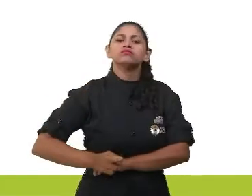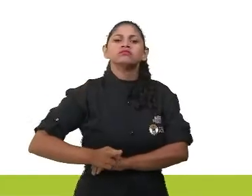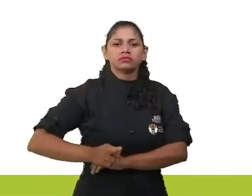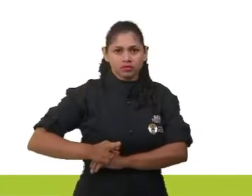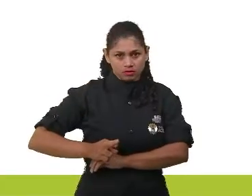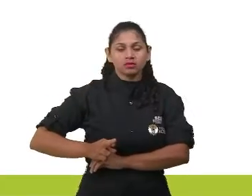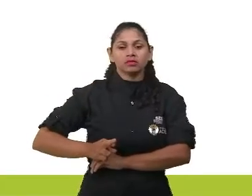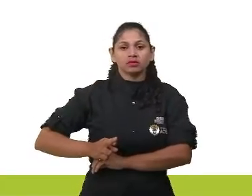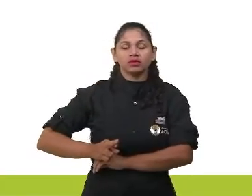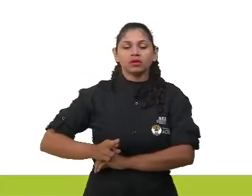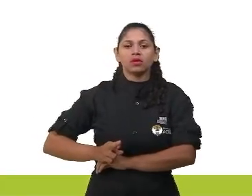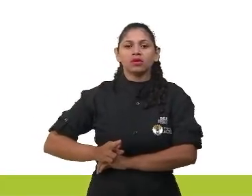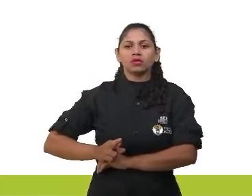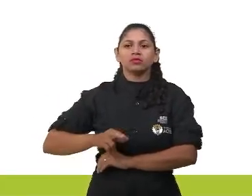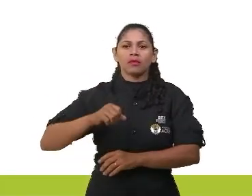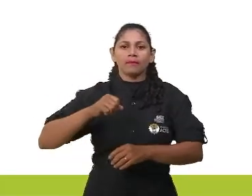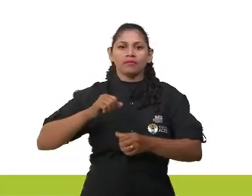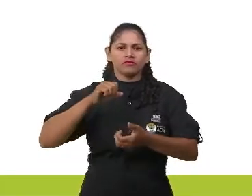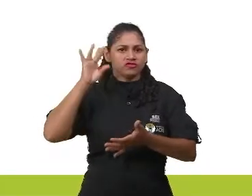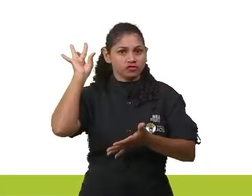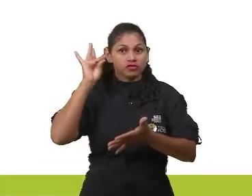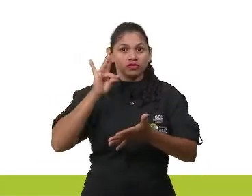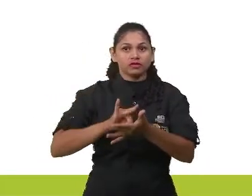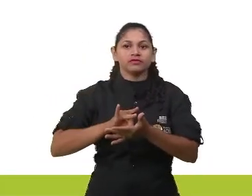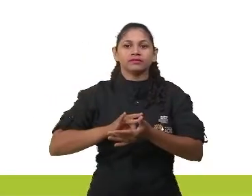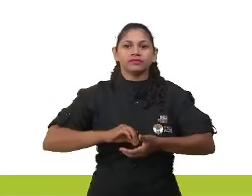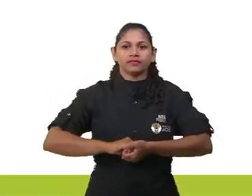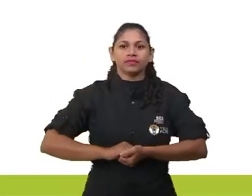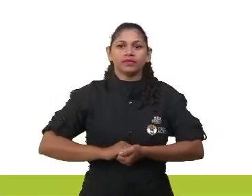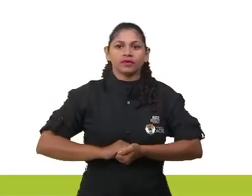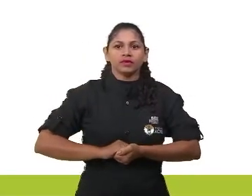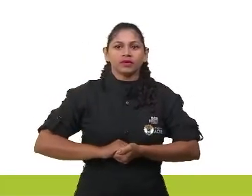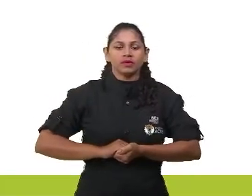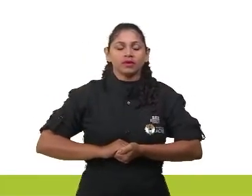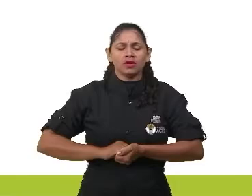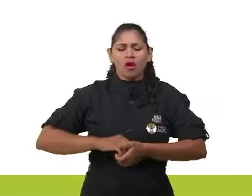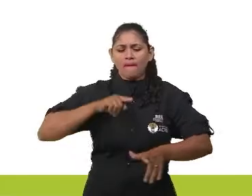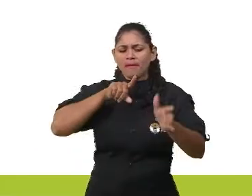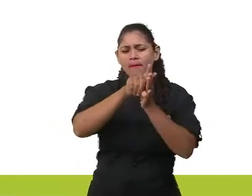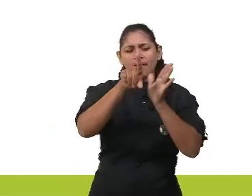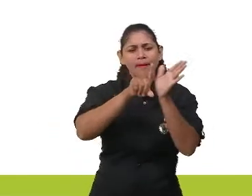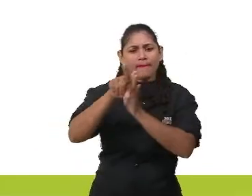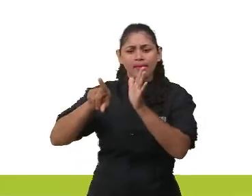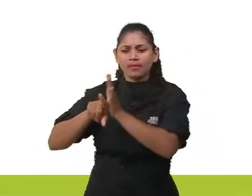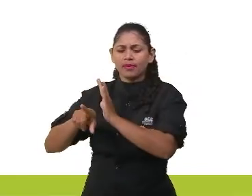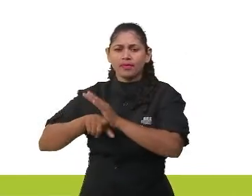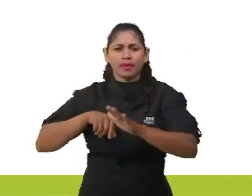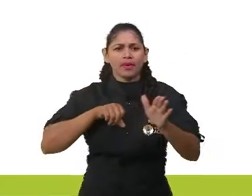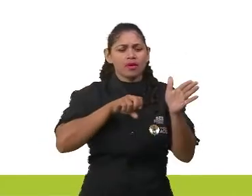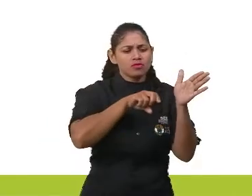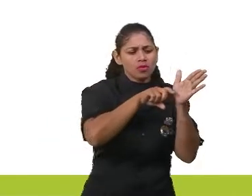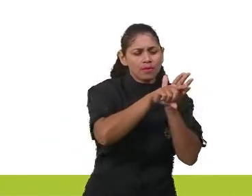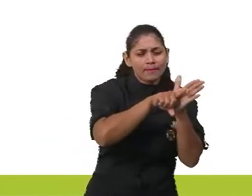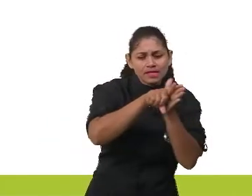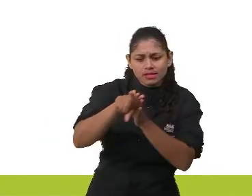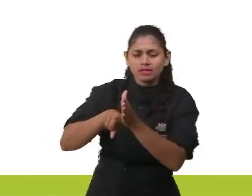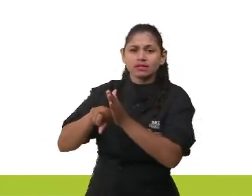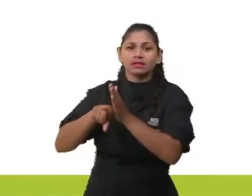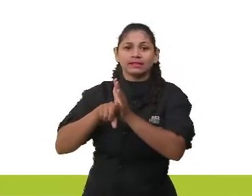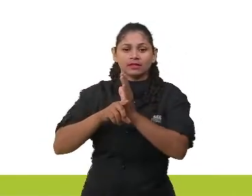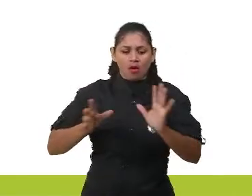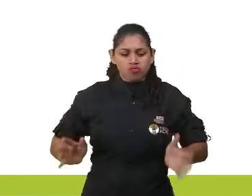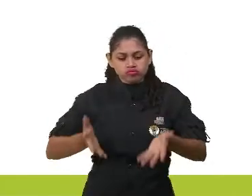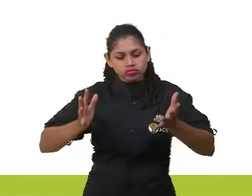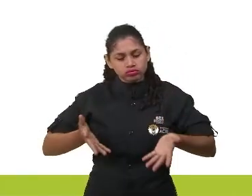legítima para o alcance de todo tipo de conhecimento, faz-se imprescindível os questionamentos, investigações para fomentar o conhecimento da